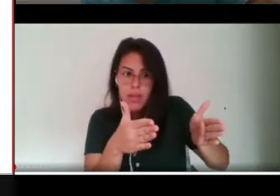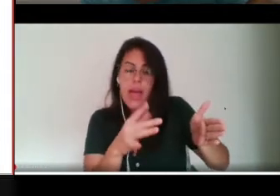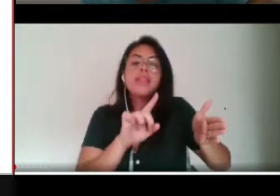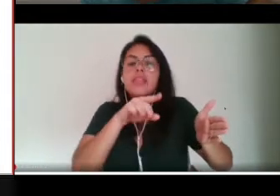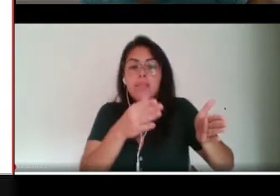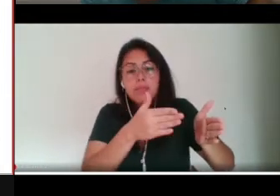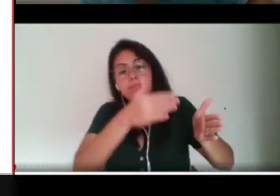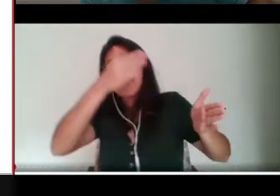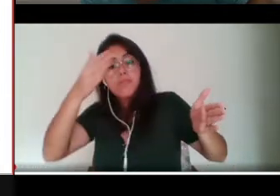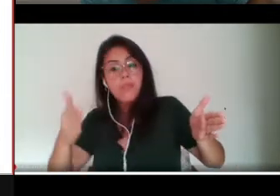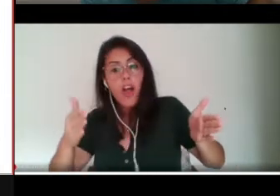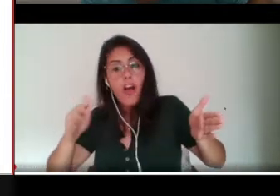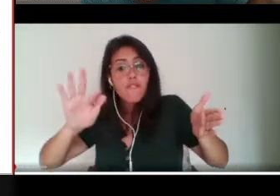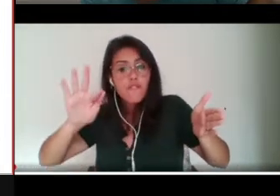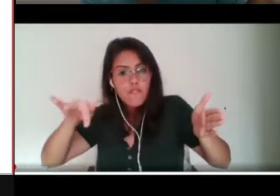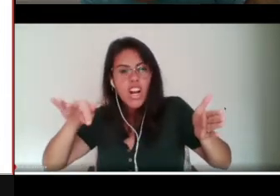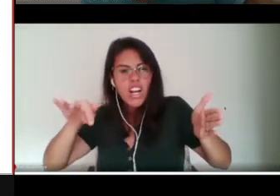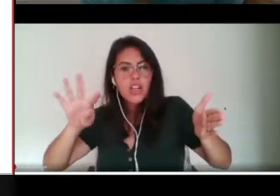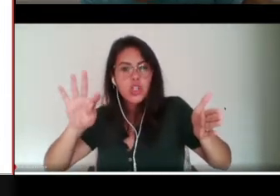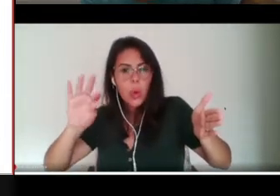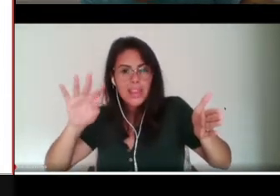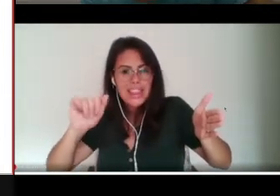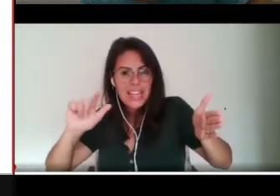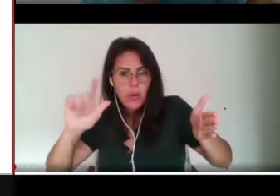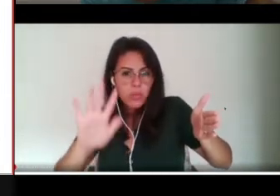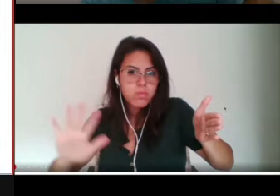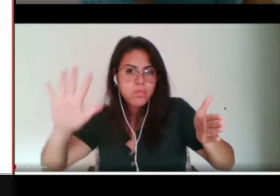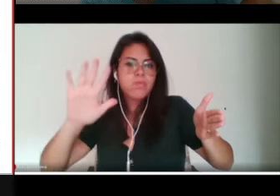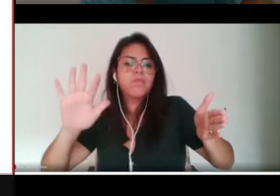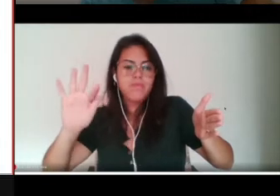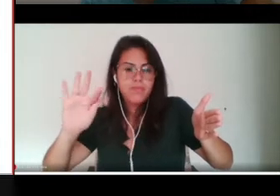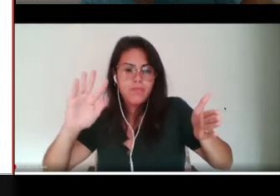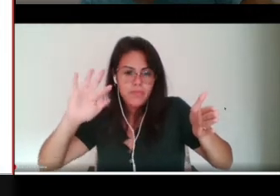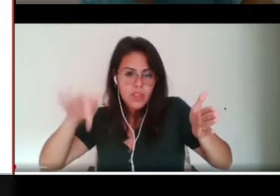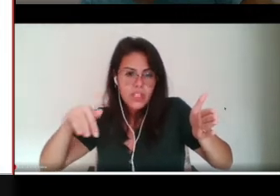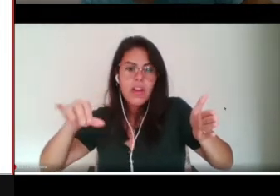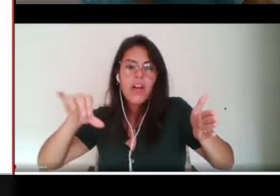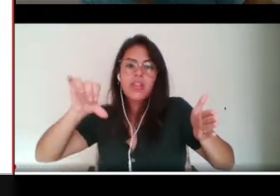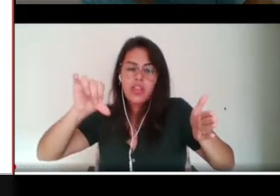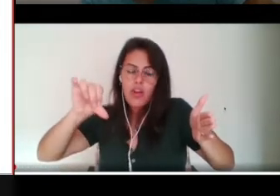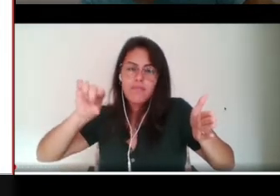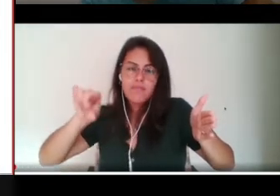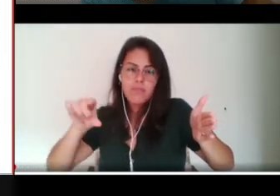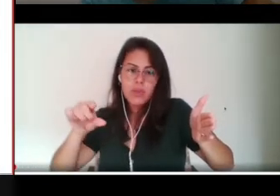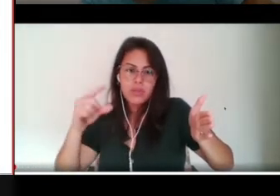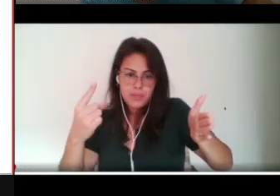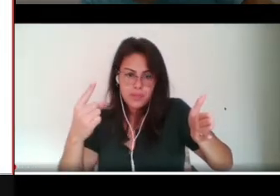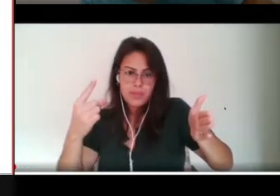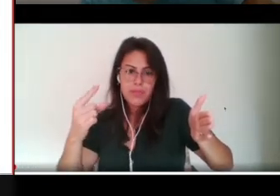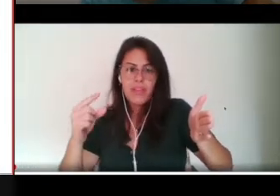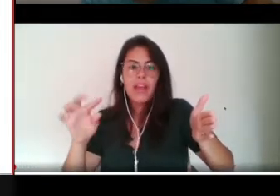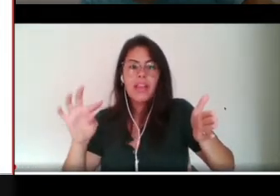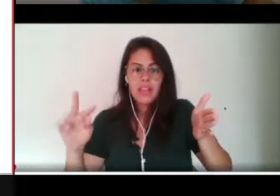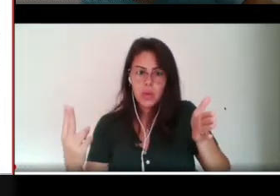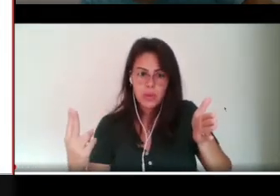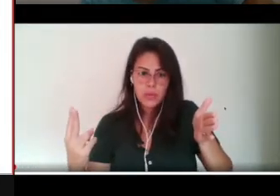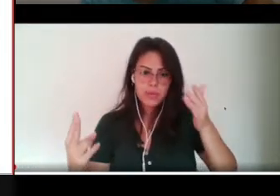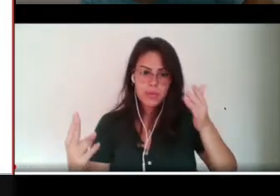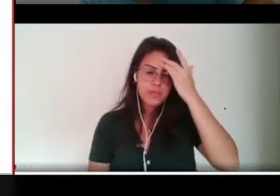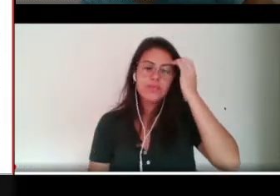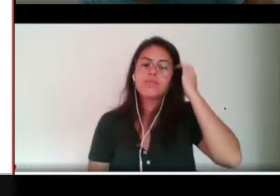ó, né? Eu tenho o tempo t2. E até 4 segundos, eu tenho um